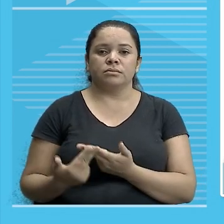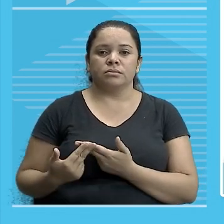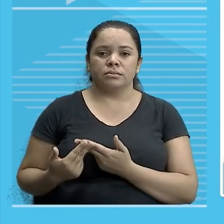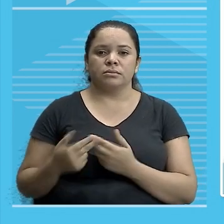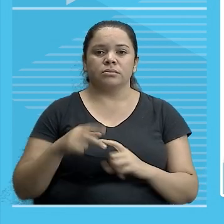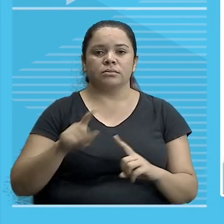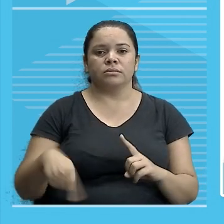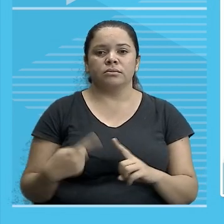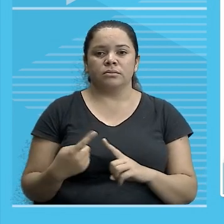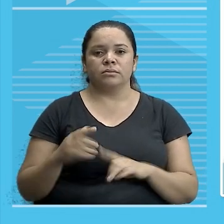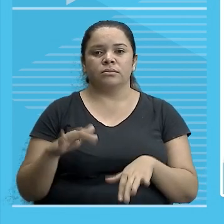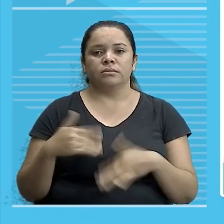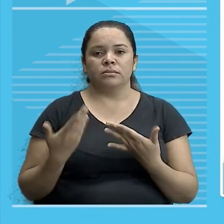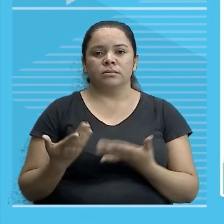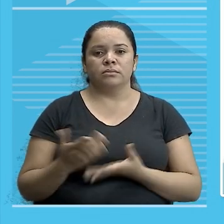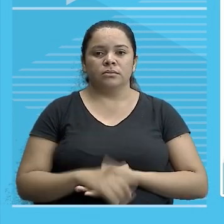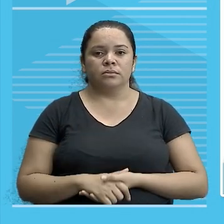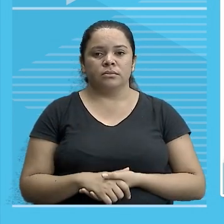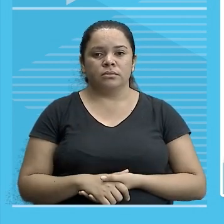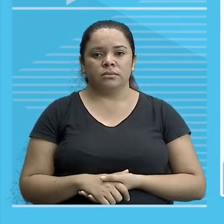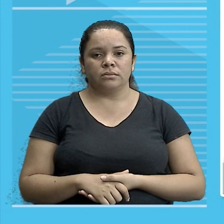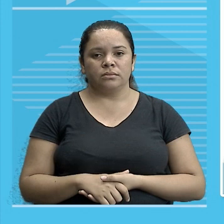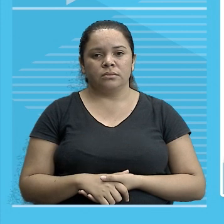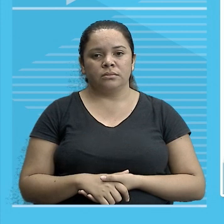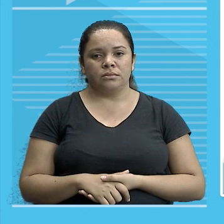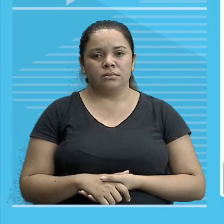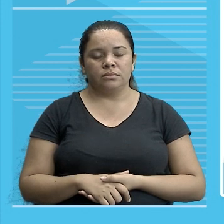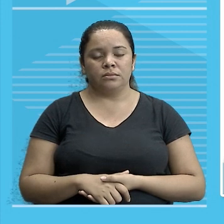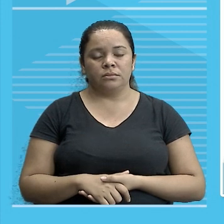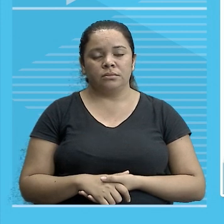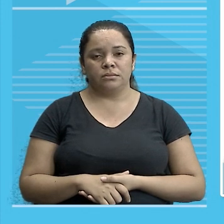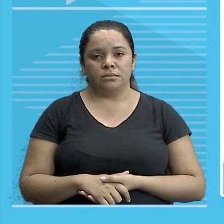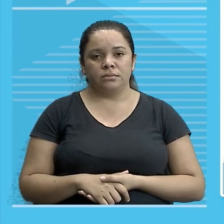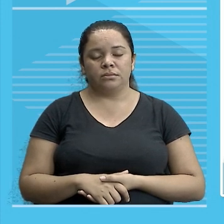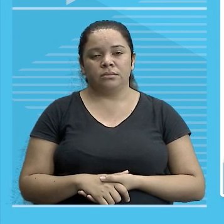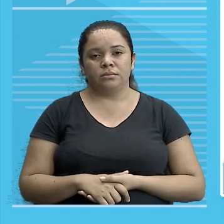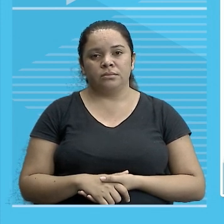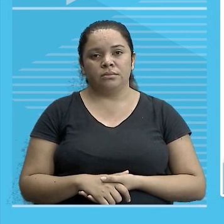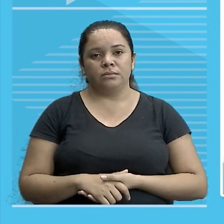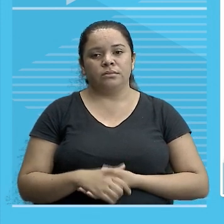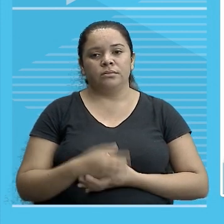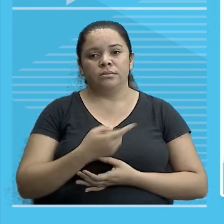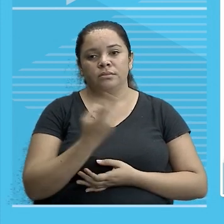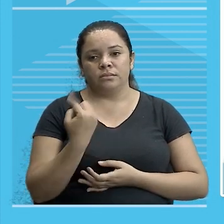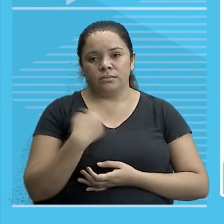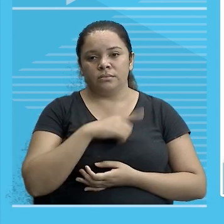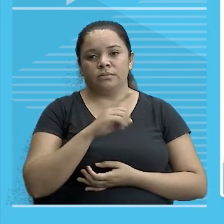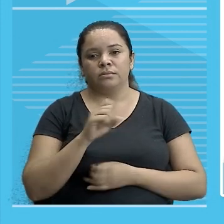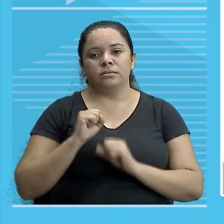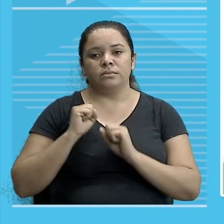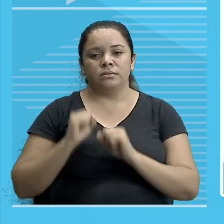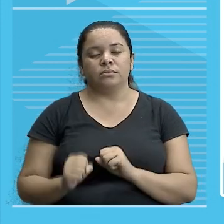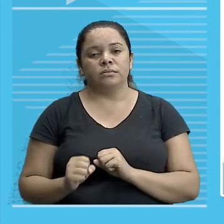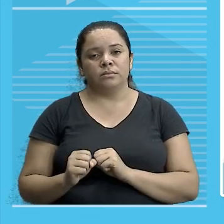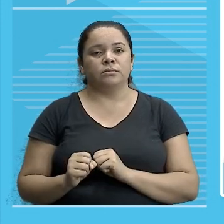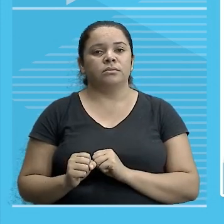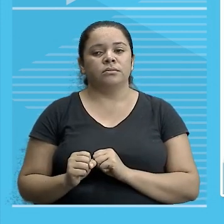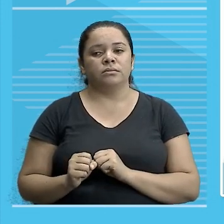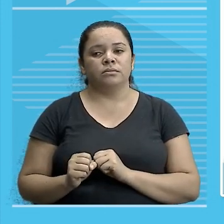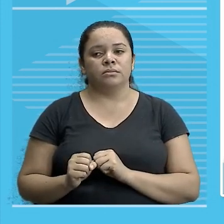Qual que é esse objetivo? O objetivo é que nós possamos pegar o